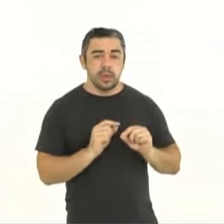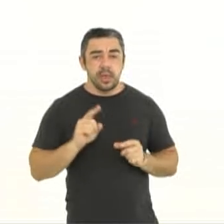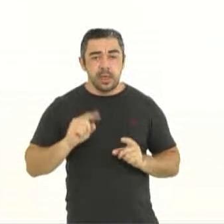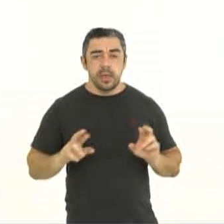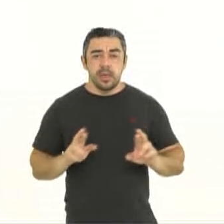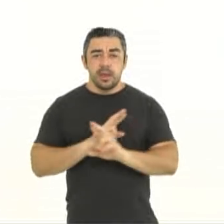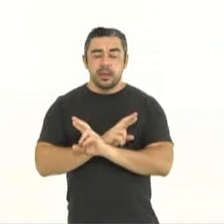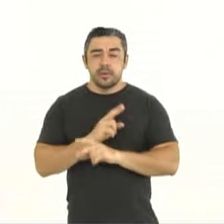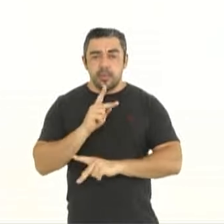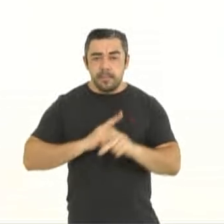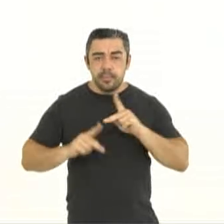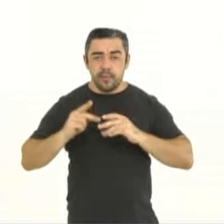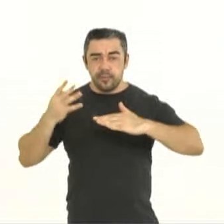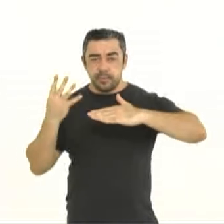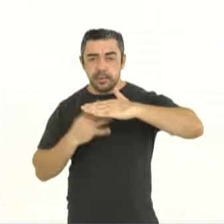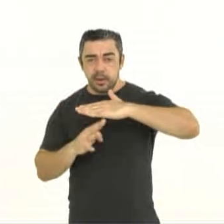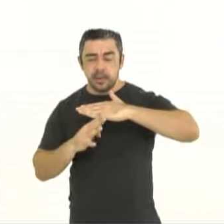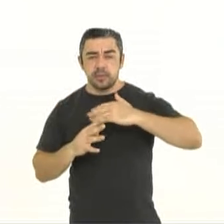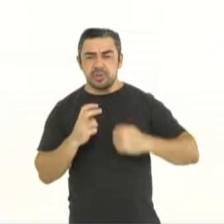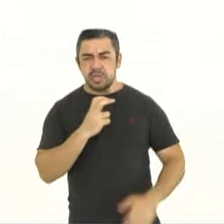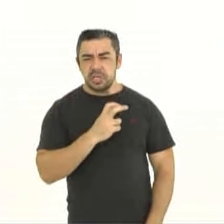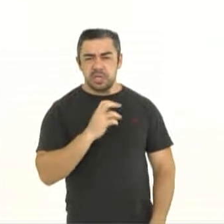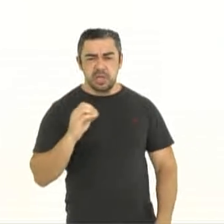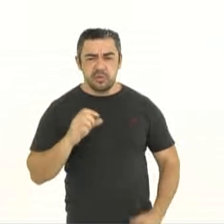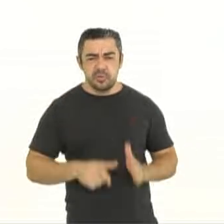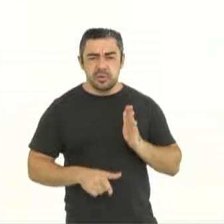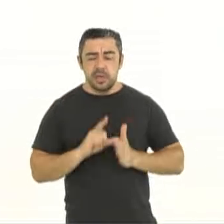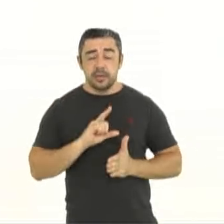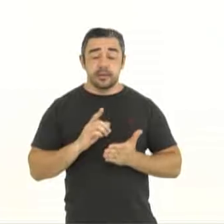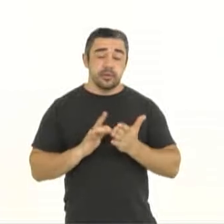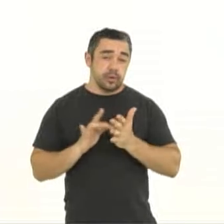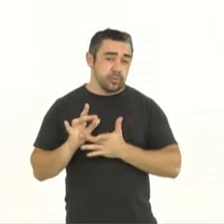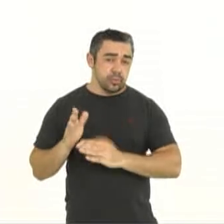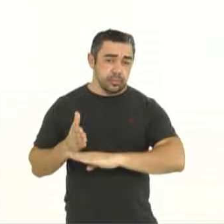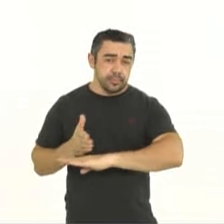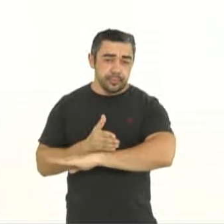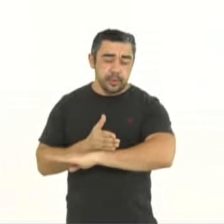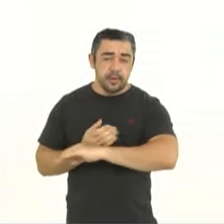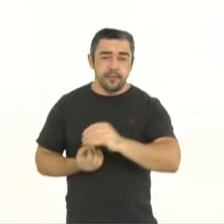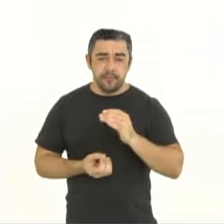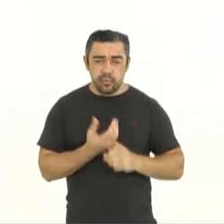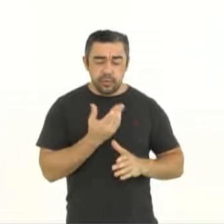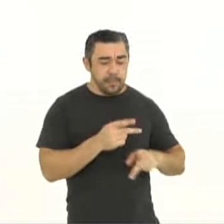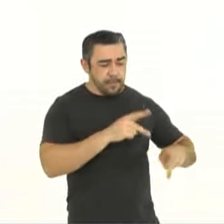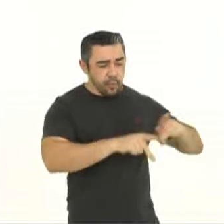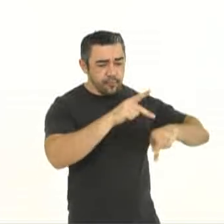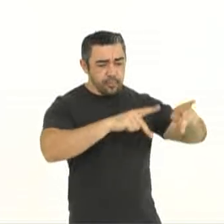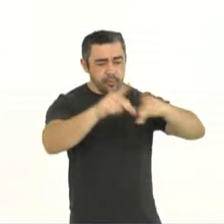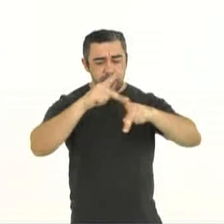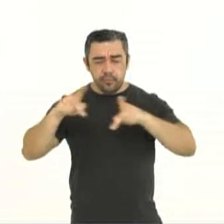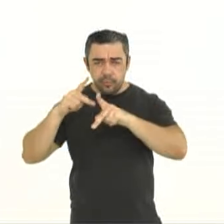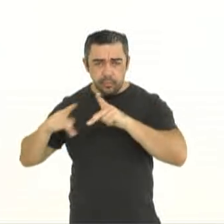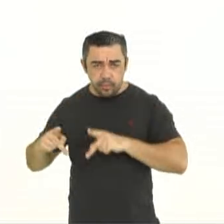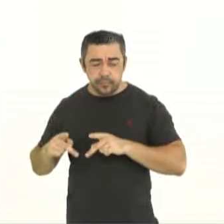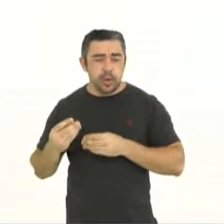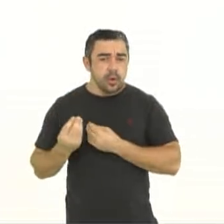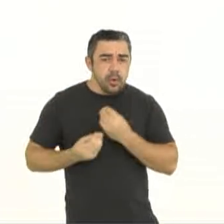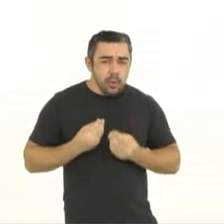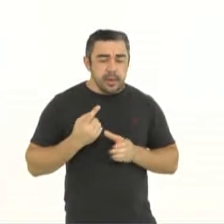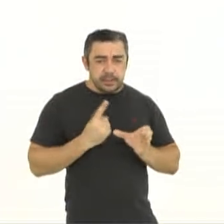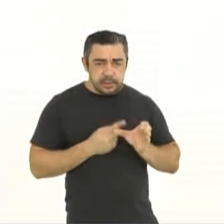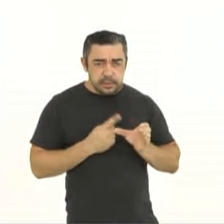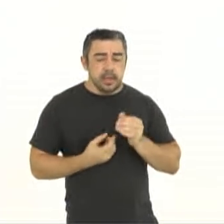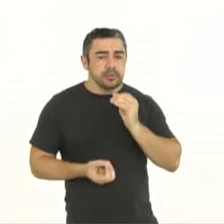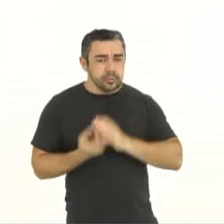com os povos migratórios, cerca de 500 anos antes de Cristo, que fundaram vários povos na região, como a